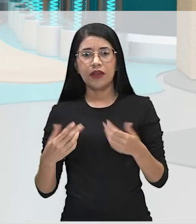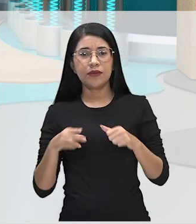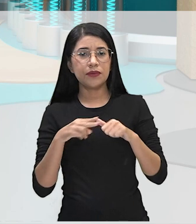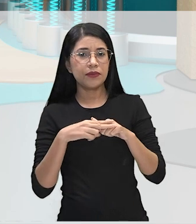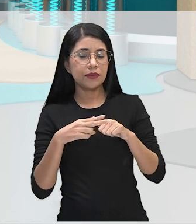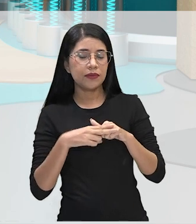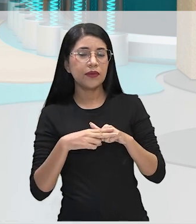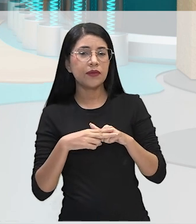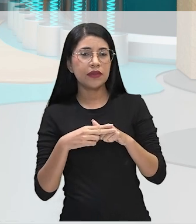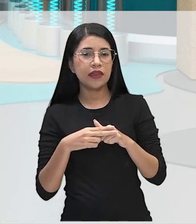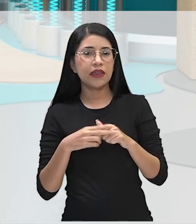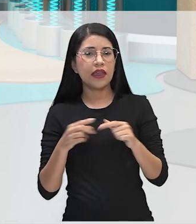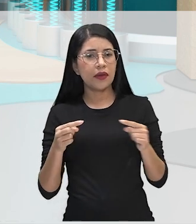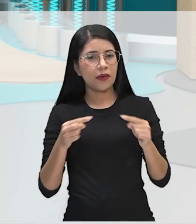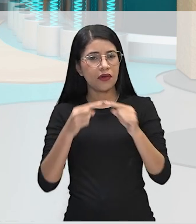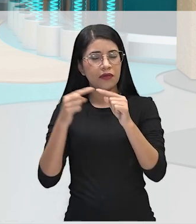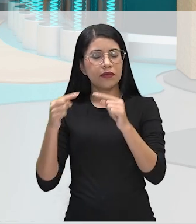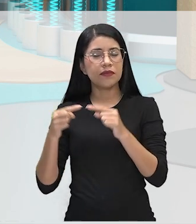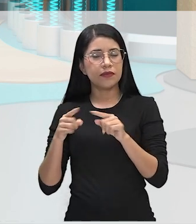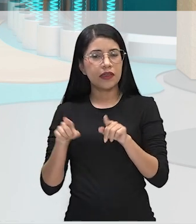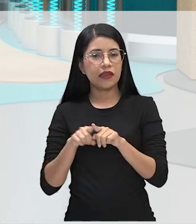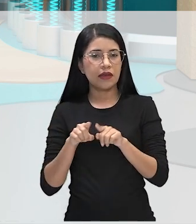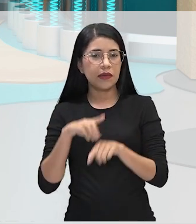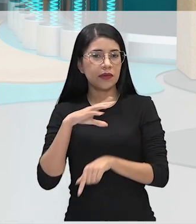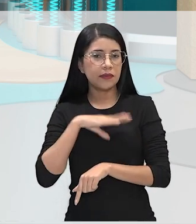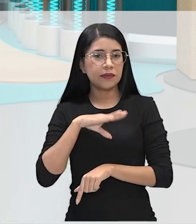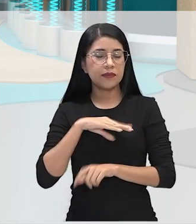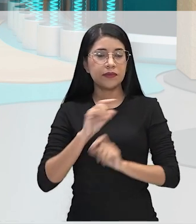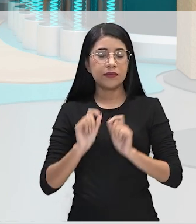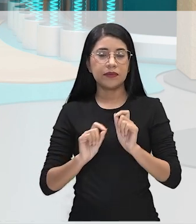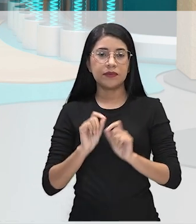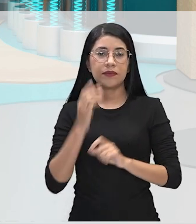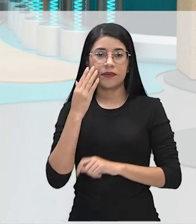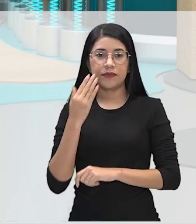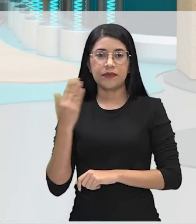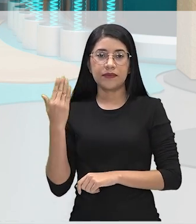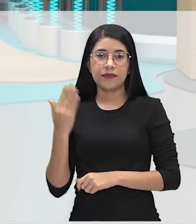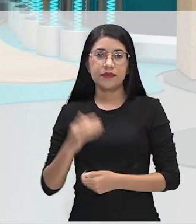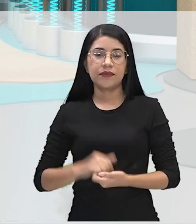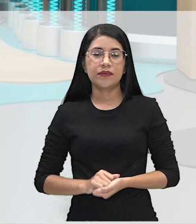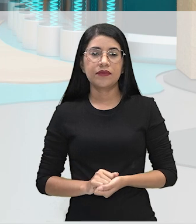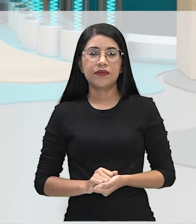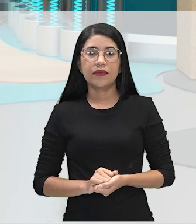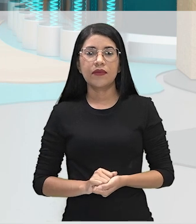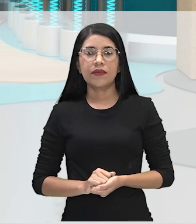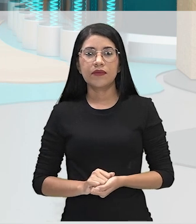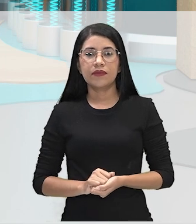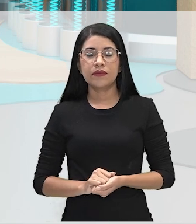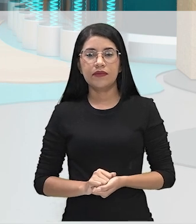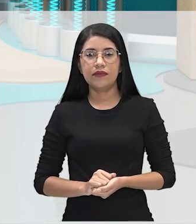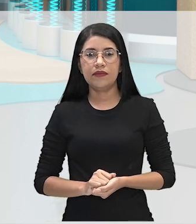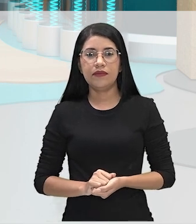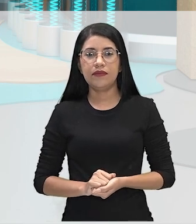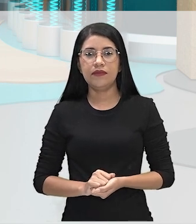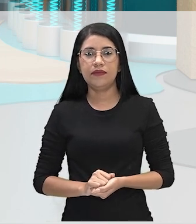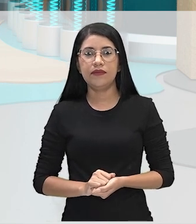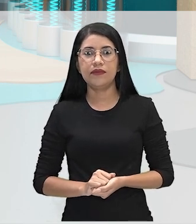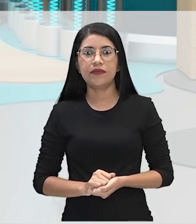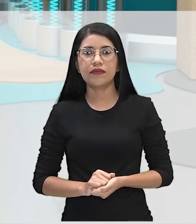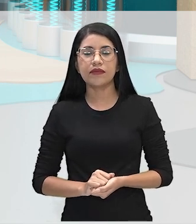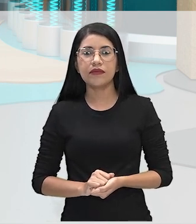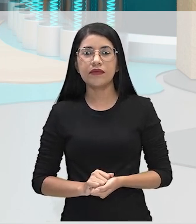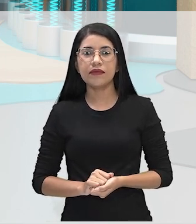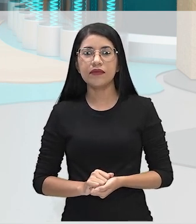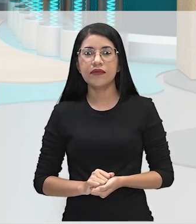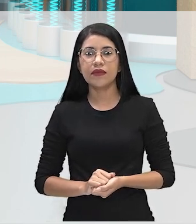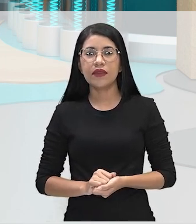são equivalentes aos nossos pronomes na língua portuguesa? Vejam comigo. Que eu tenho aqui, por exemplo, no primeiro, ele.